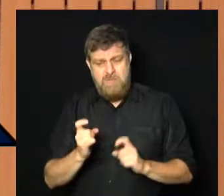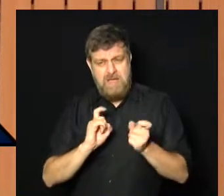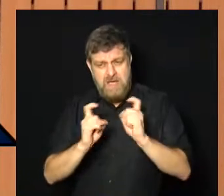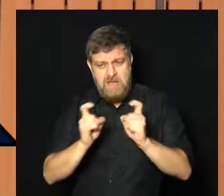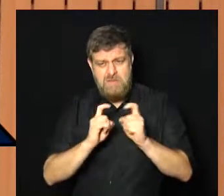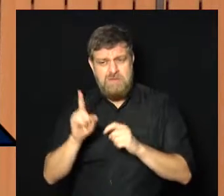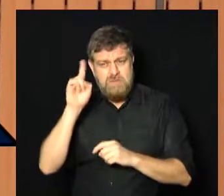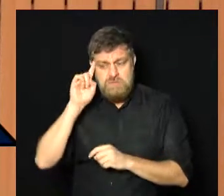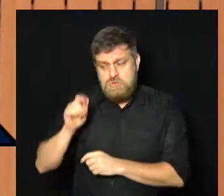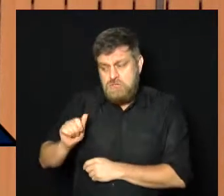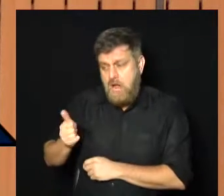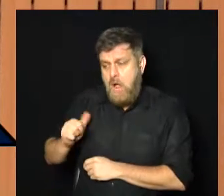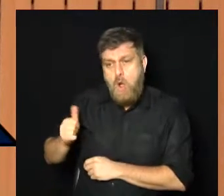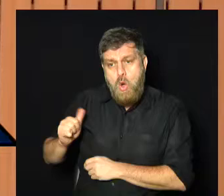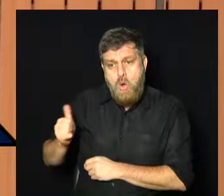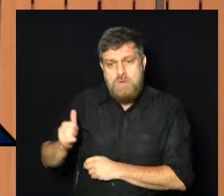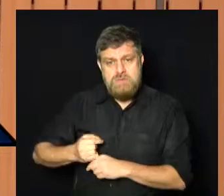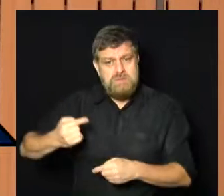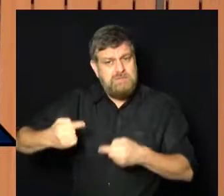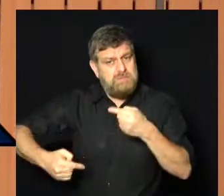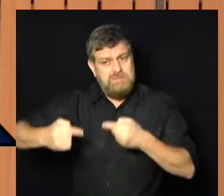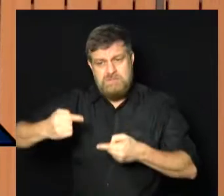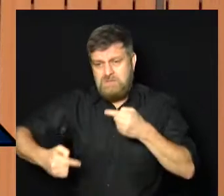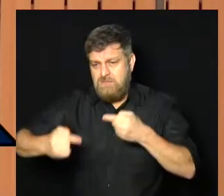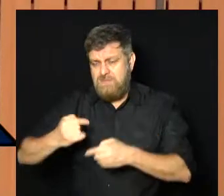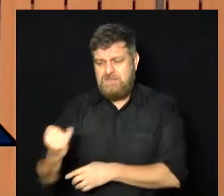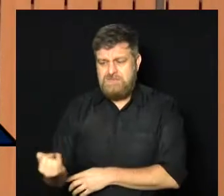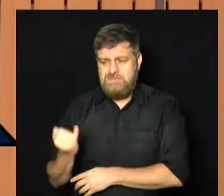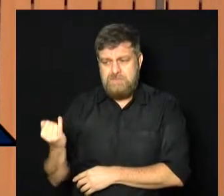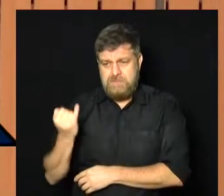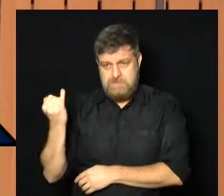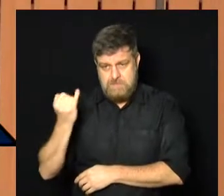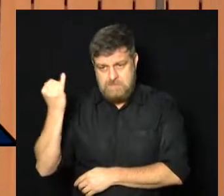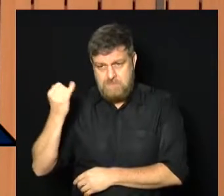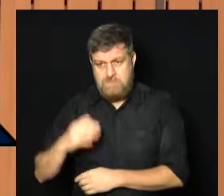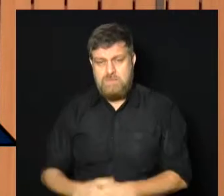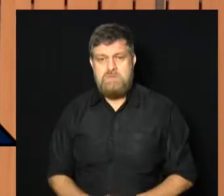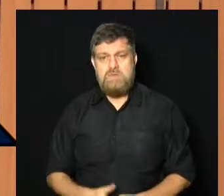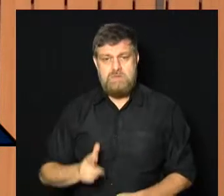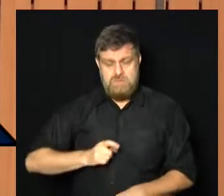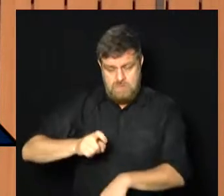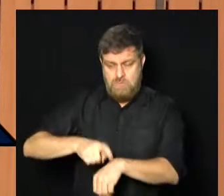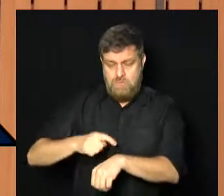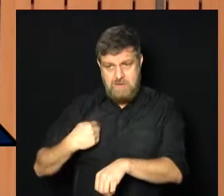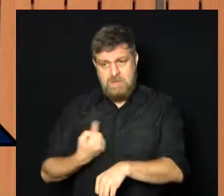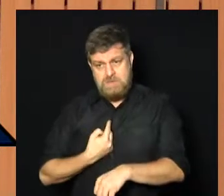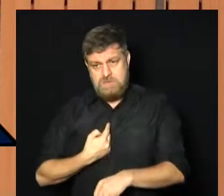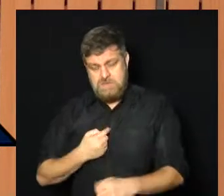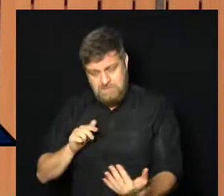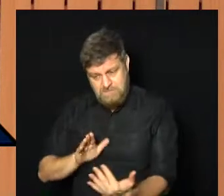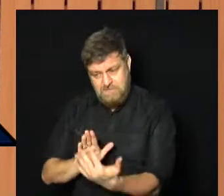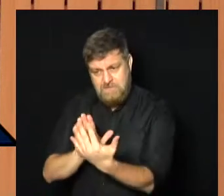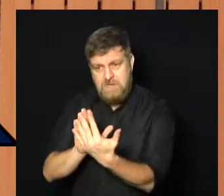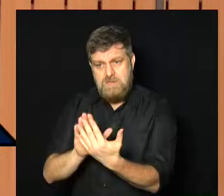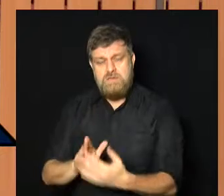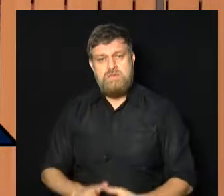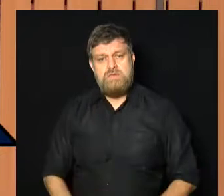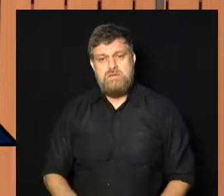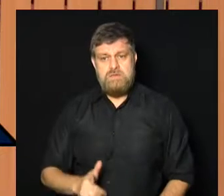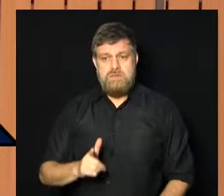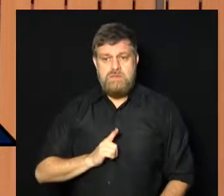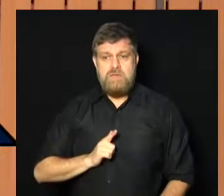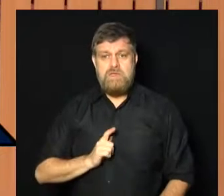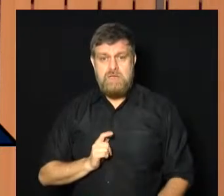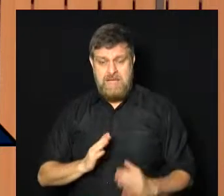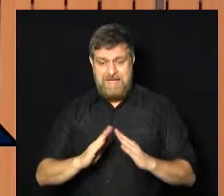11, um debate super importante nos atuais momentos que nós estamos vivendo, que é um debate sobre o possível